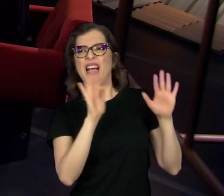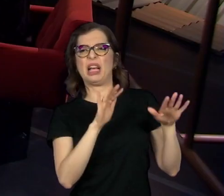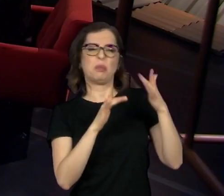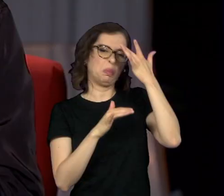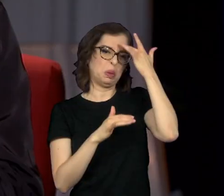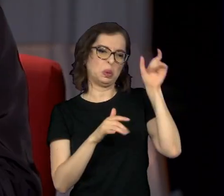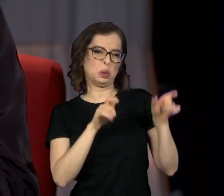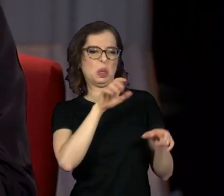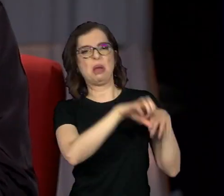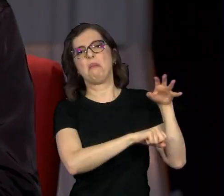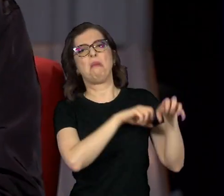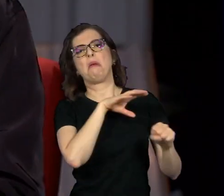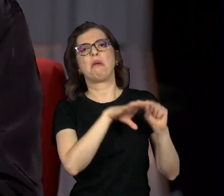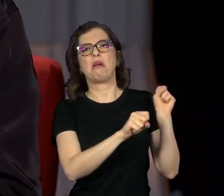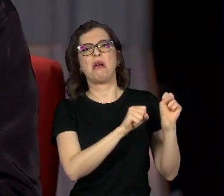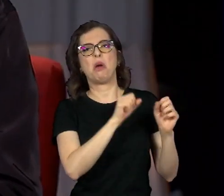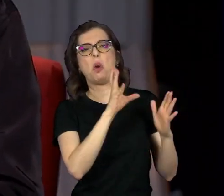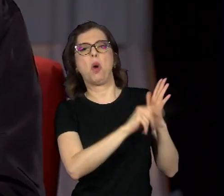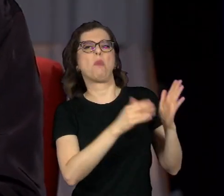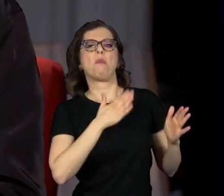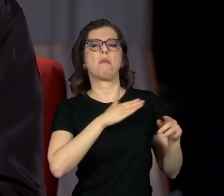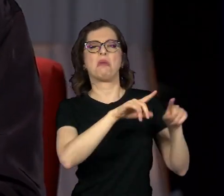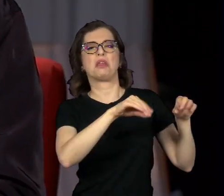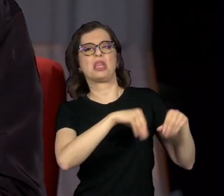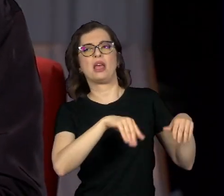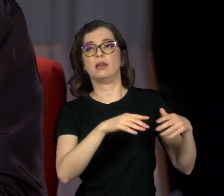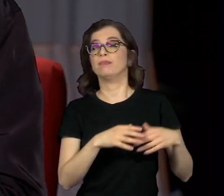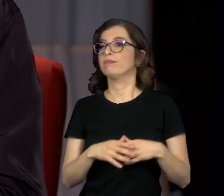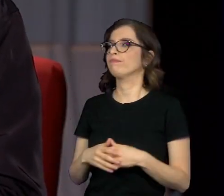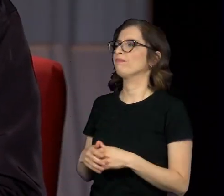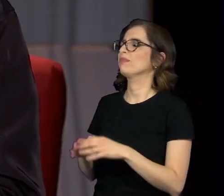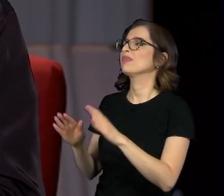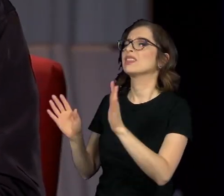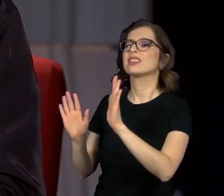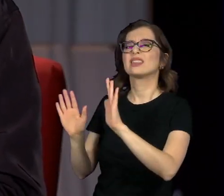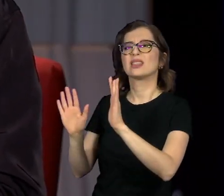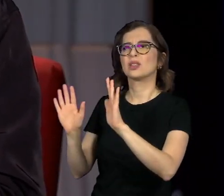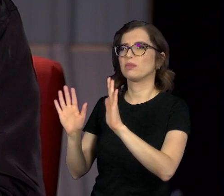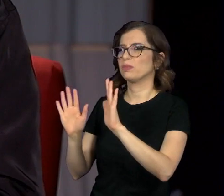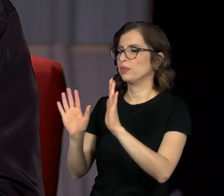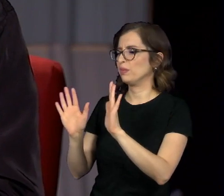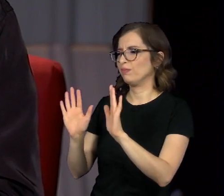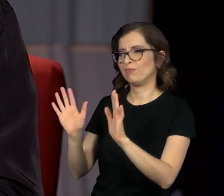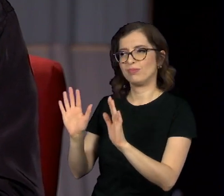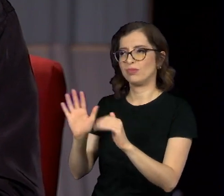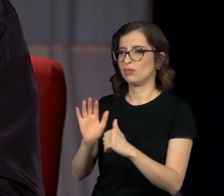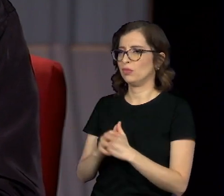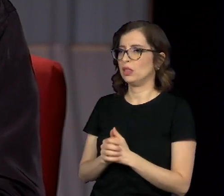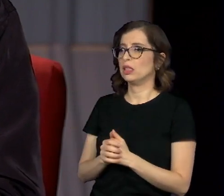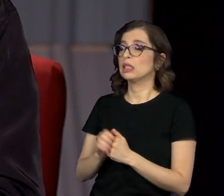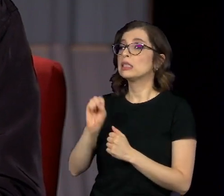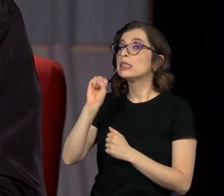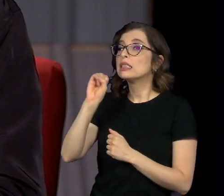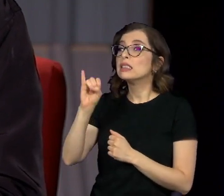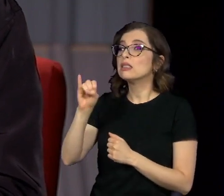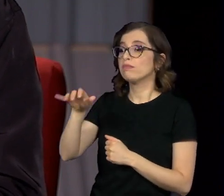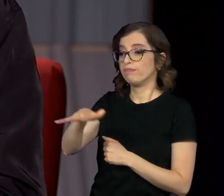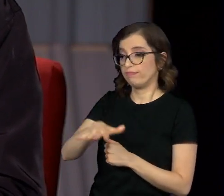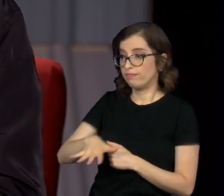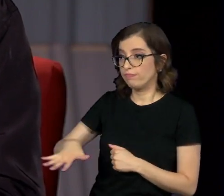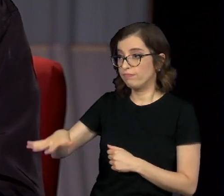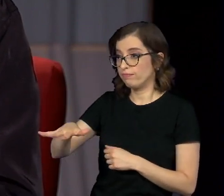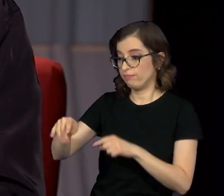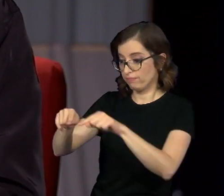a isto. Precisa ser uma grande propriedade e ela precisa ter uma função social. Se ela não tem uma